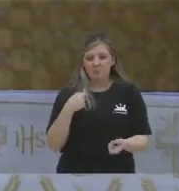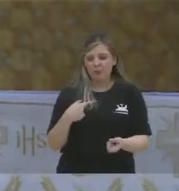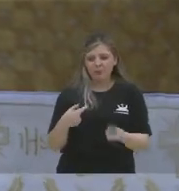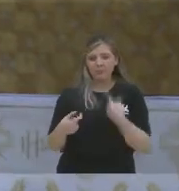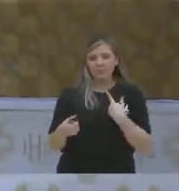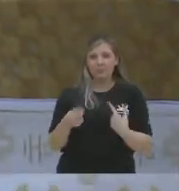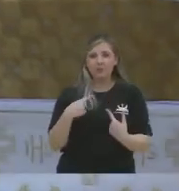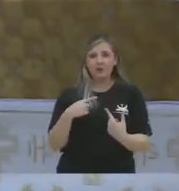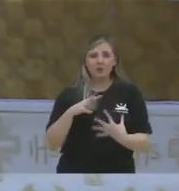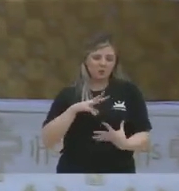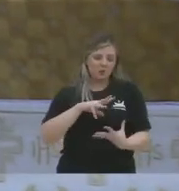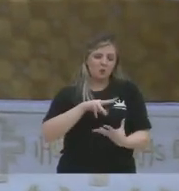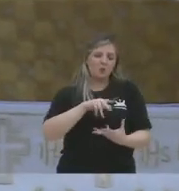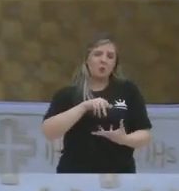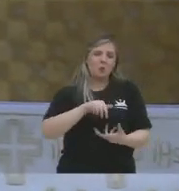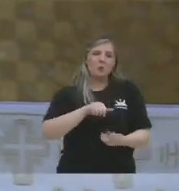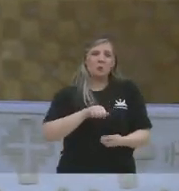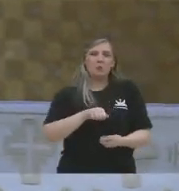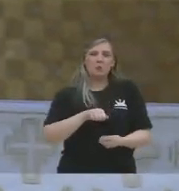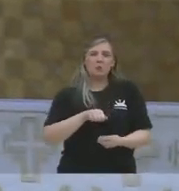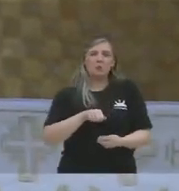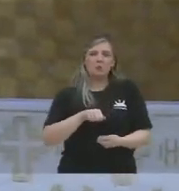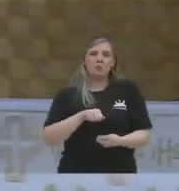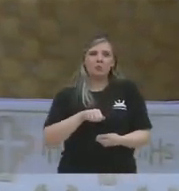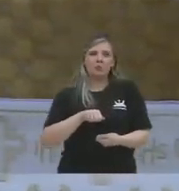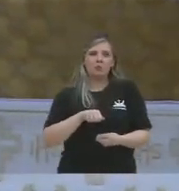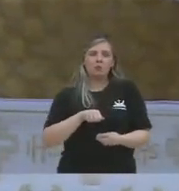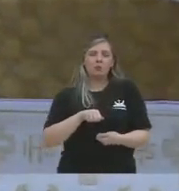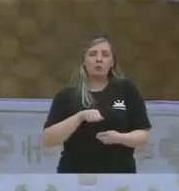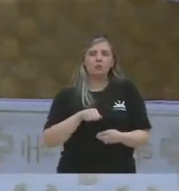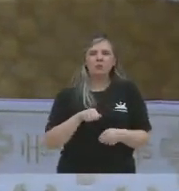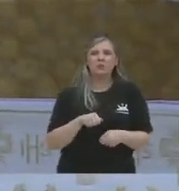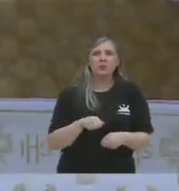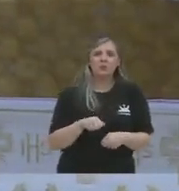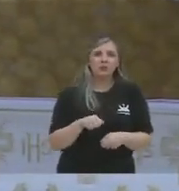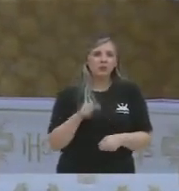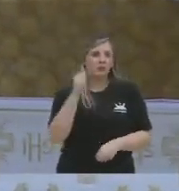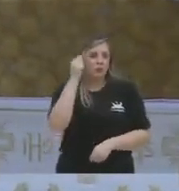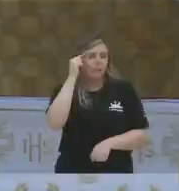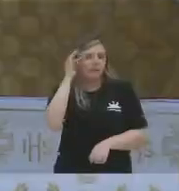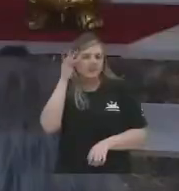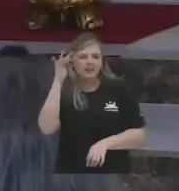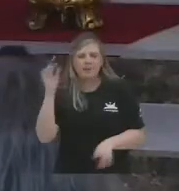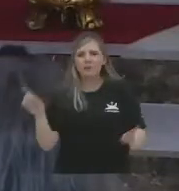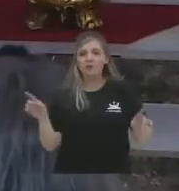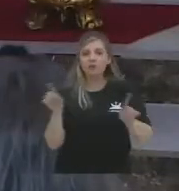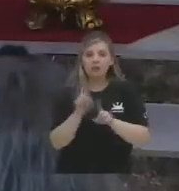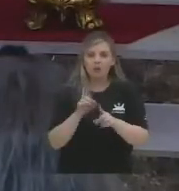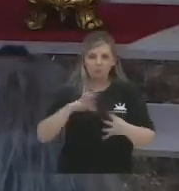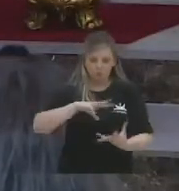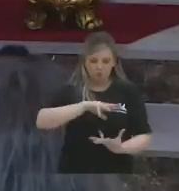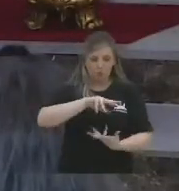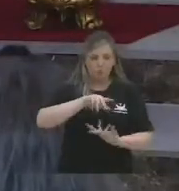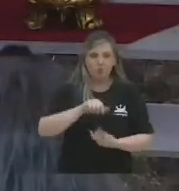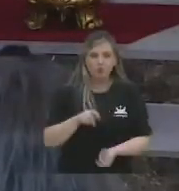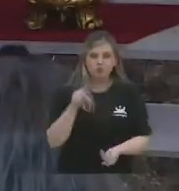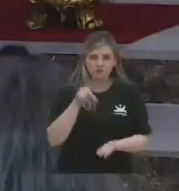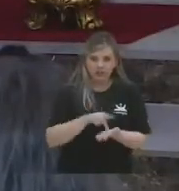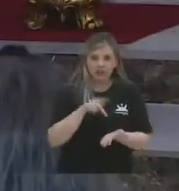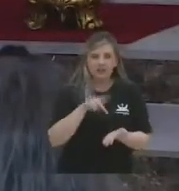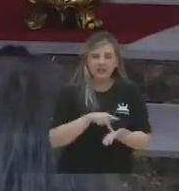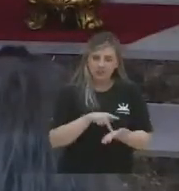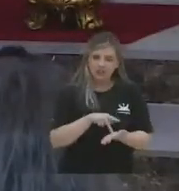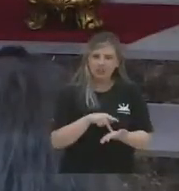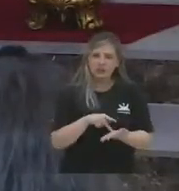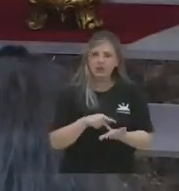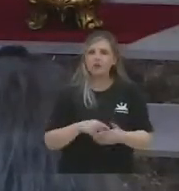desse mundo. Não, o teu mundo real é aquele da tua família, é aquele do teu trabalho. O mundo real é o